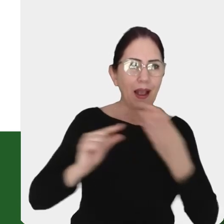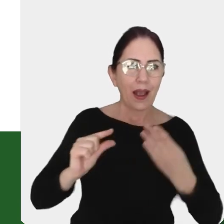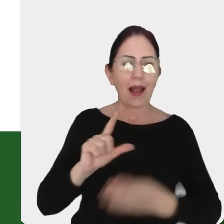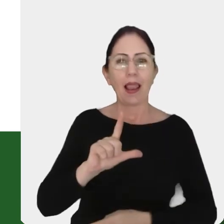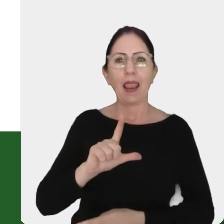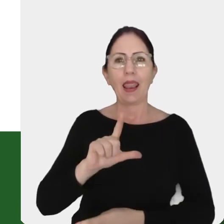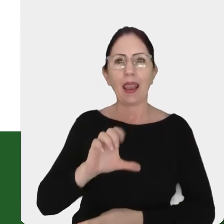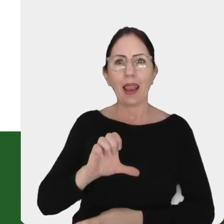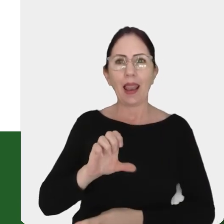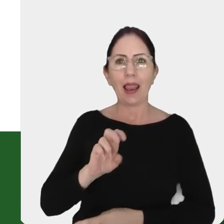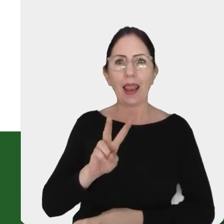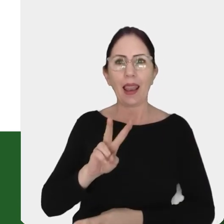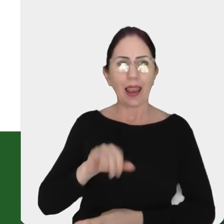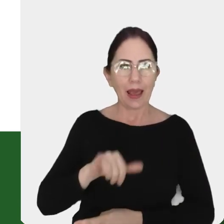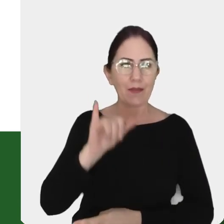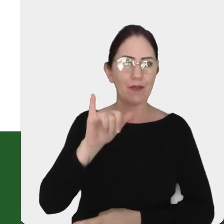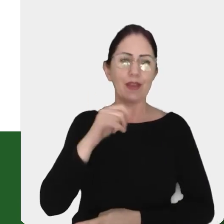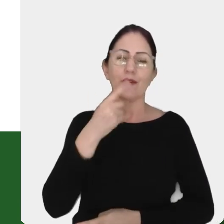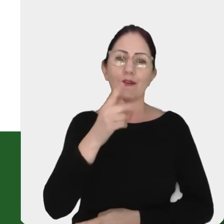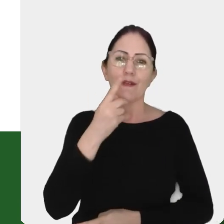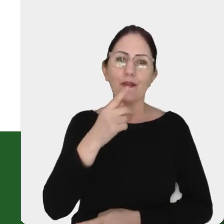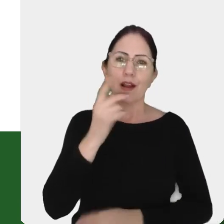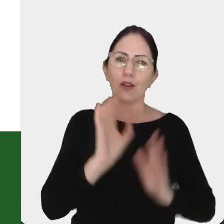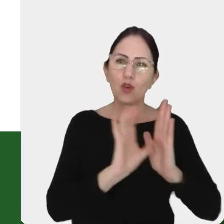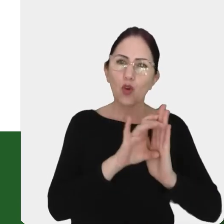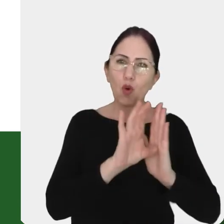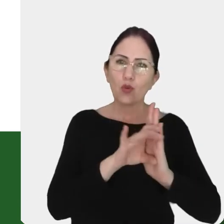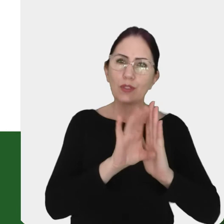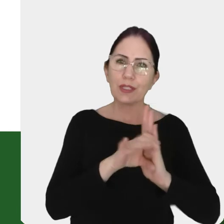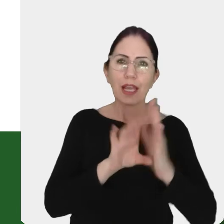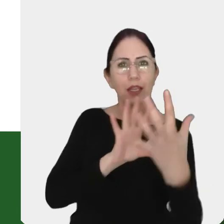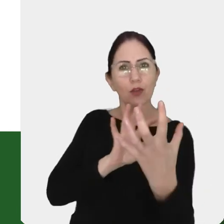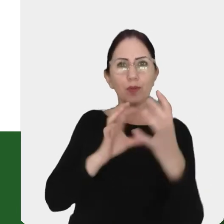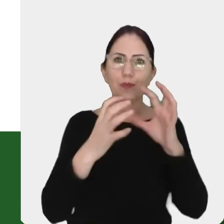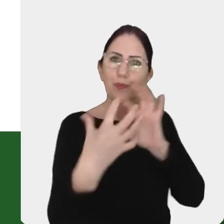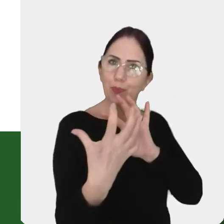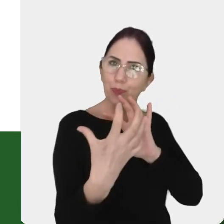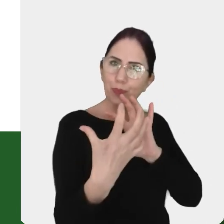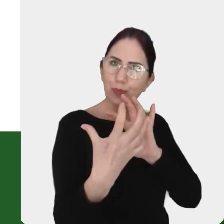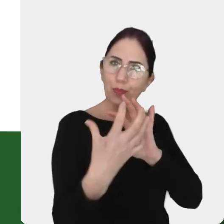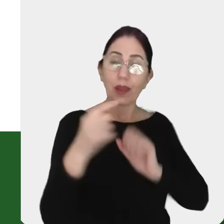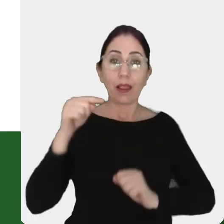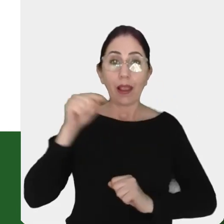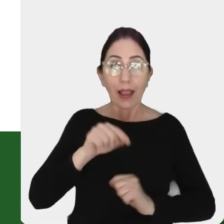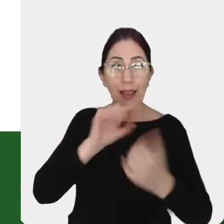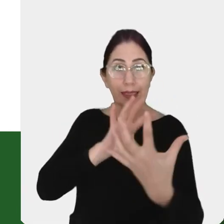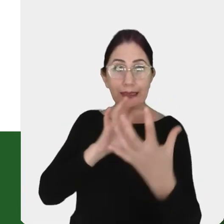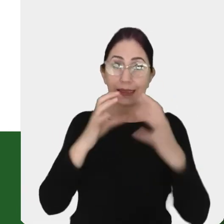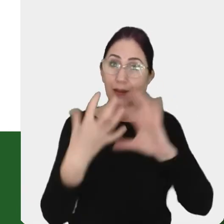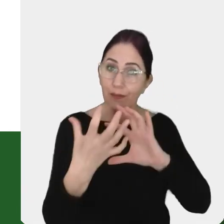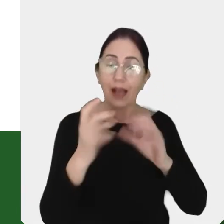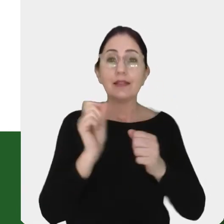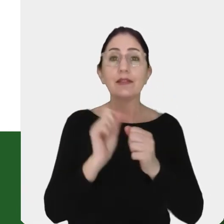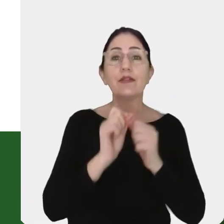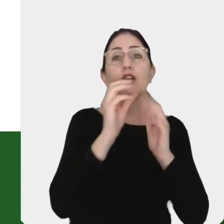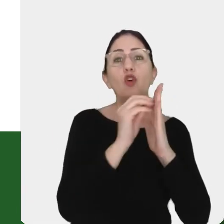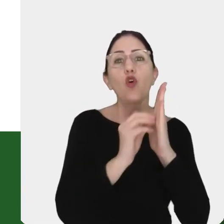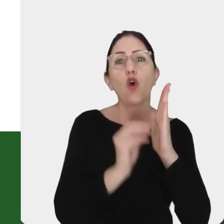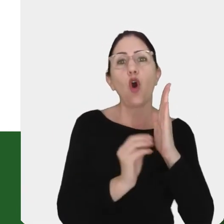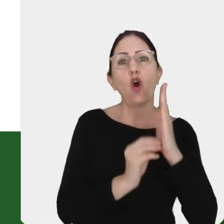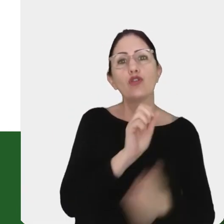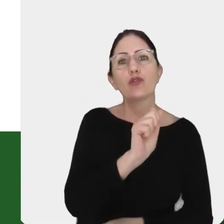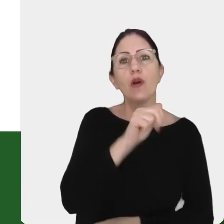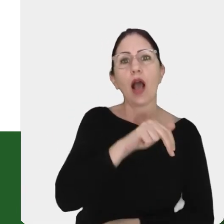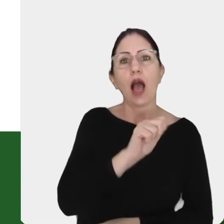falando sobre o conceito de interface. Então, ela determina um código para o outro, do analógico